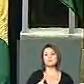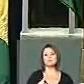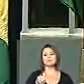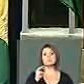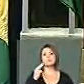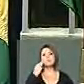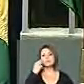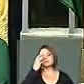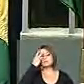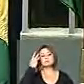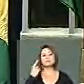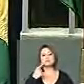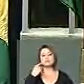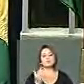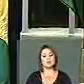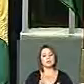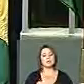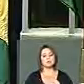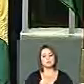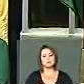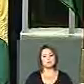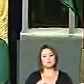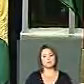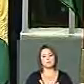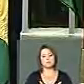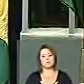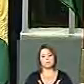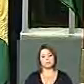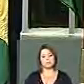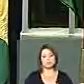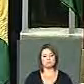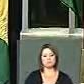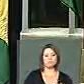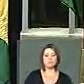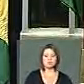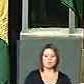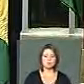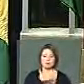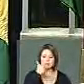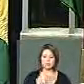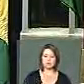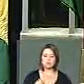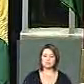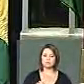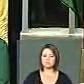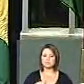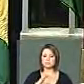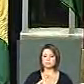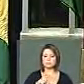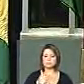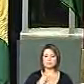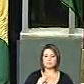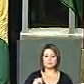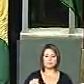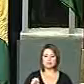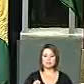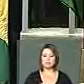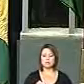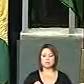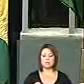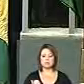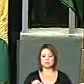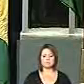brasileiras superaram a pobreza extrema e 42 milhões chegaram à classe média. 7